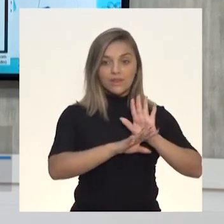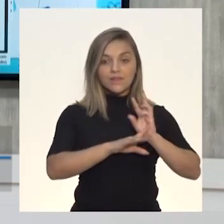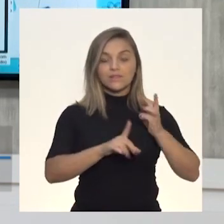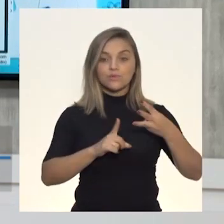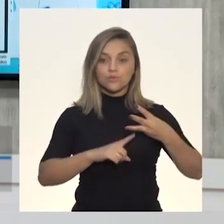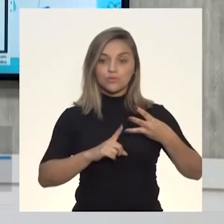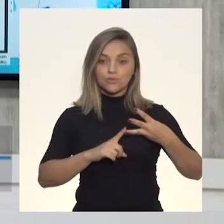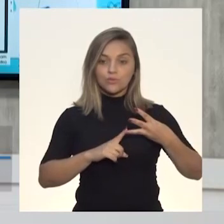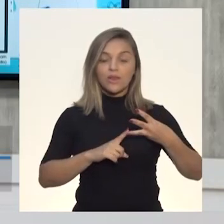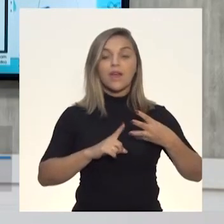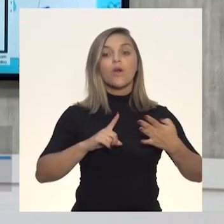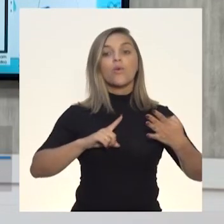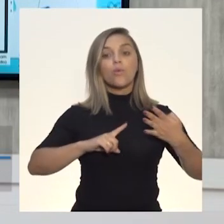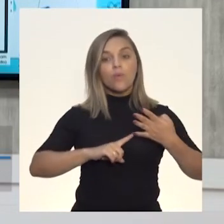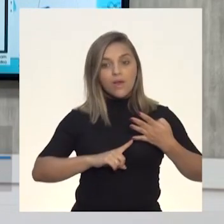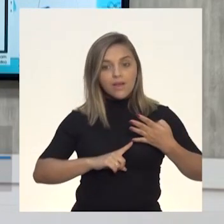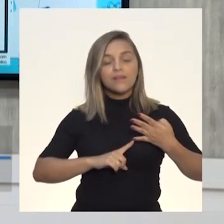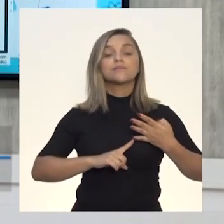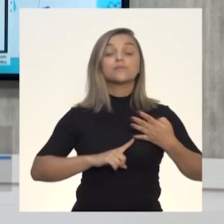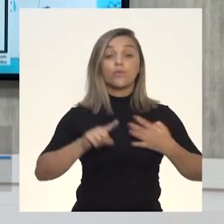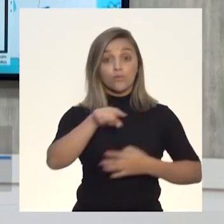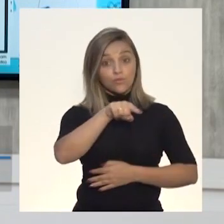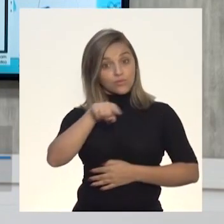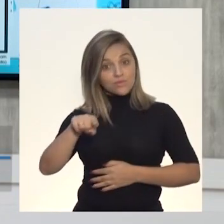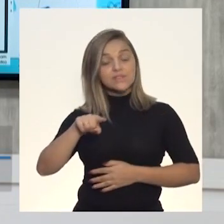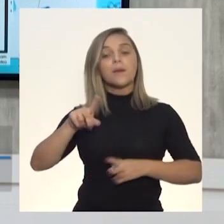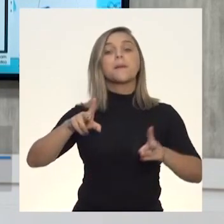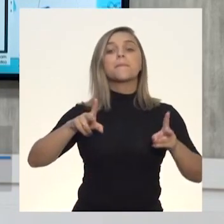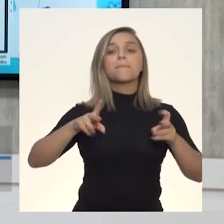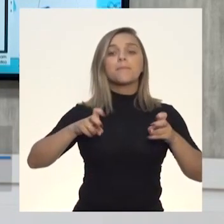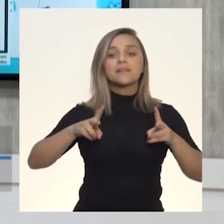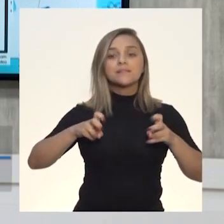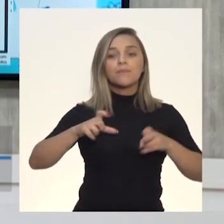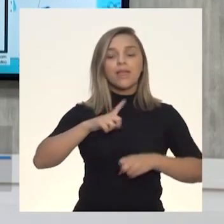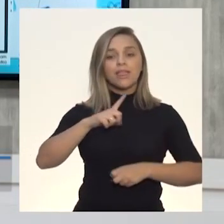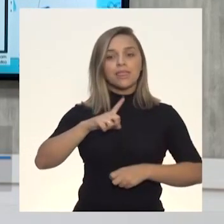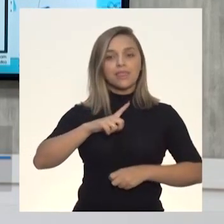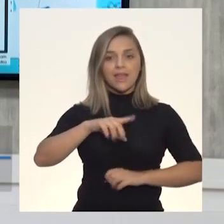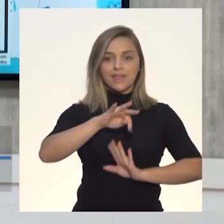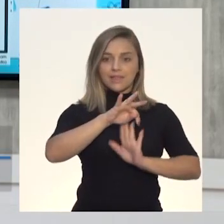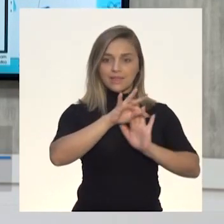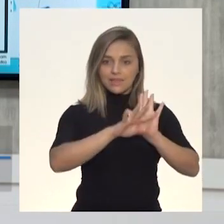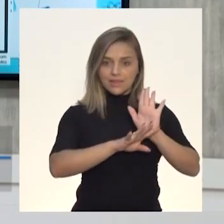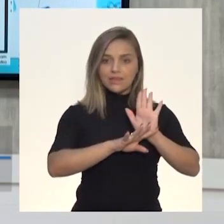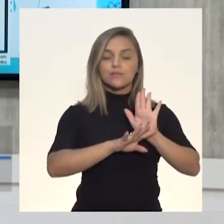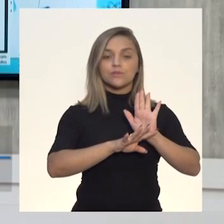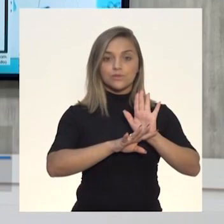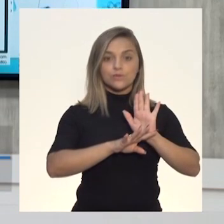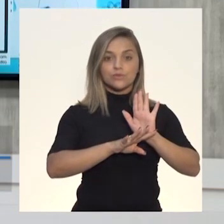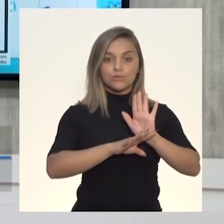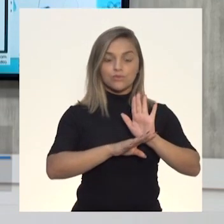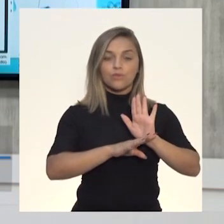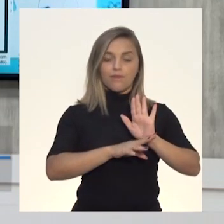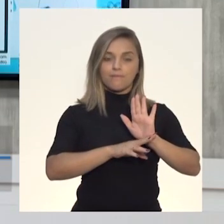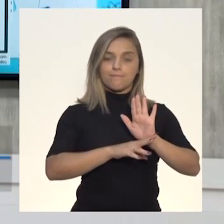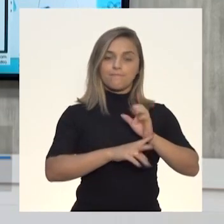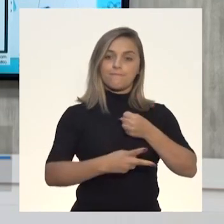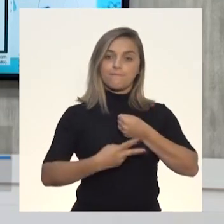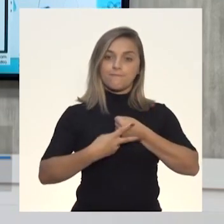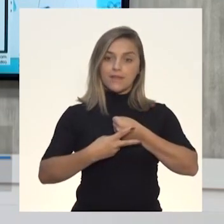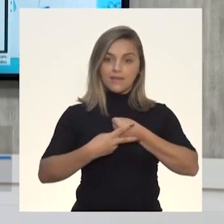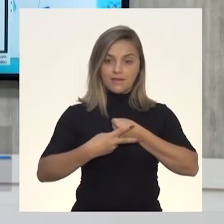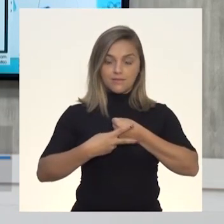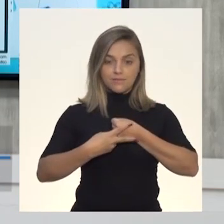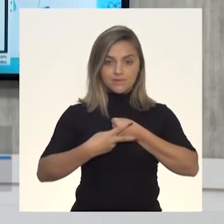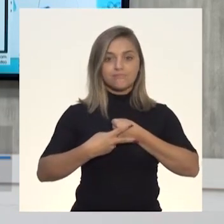texto 4. Então, vocês podem perceber que tem tanto textos verbais, certo? Textos escritos, quanto